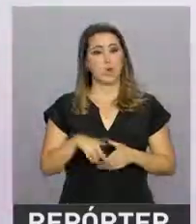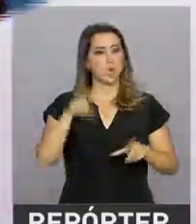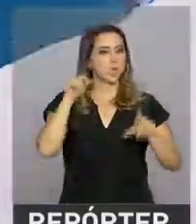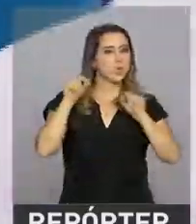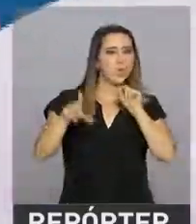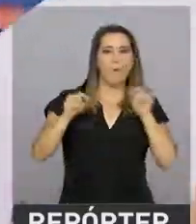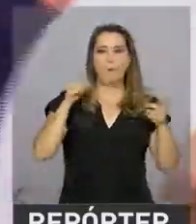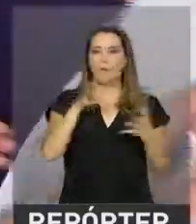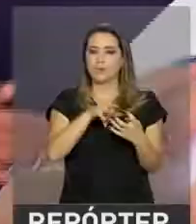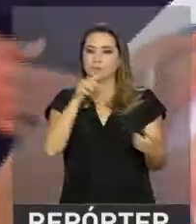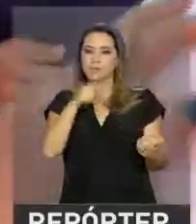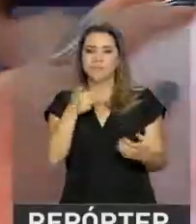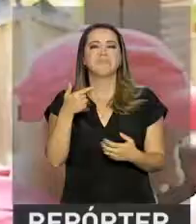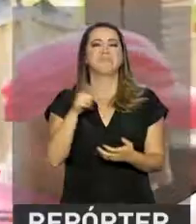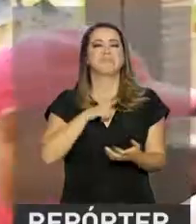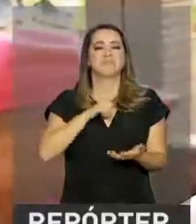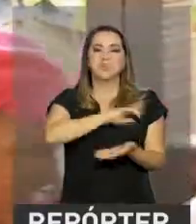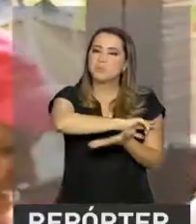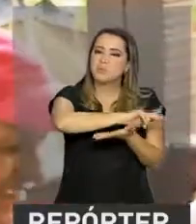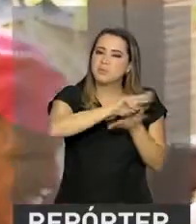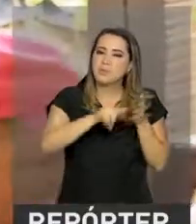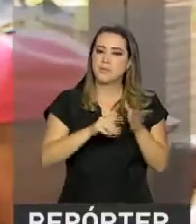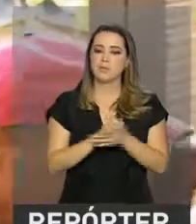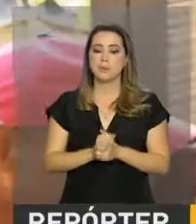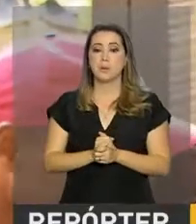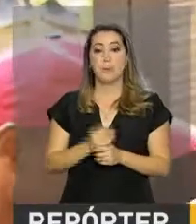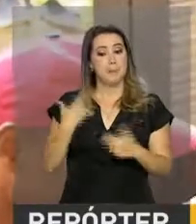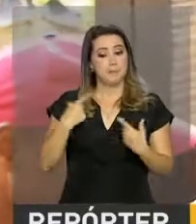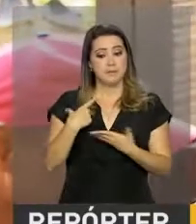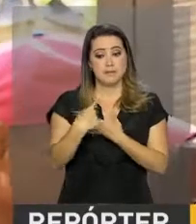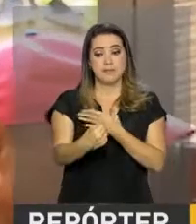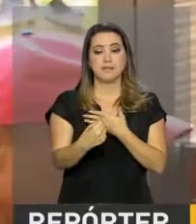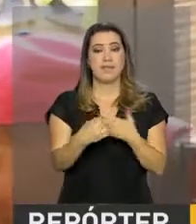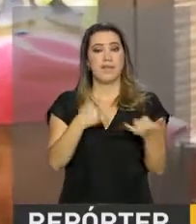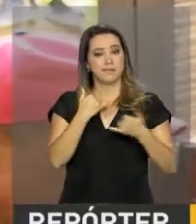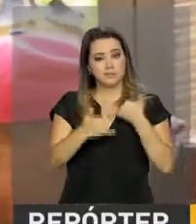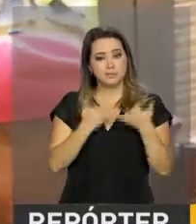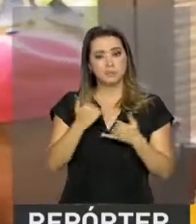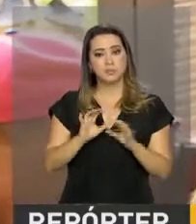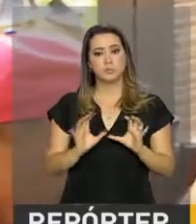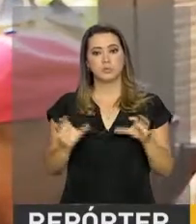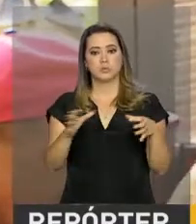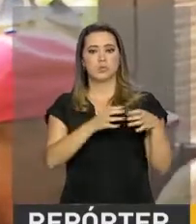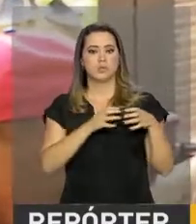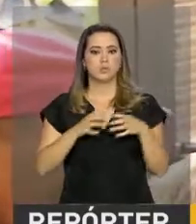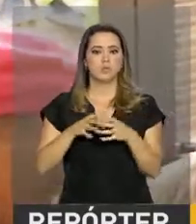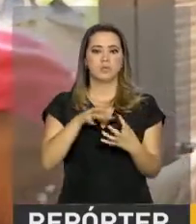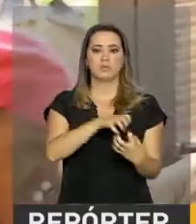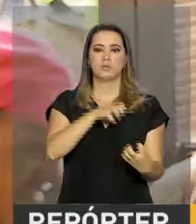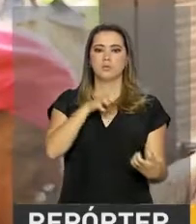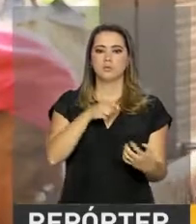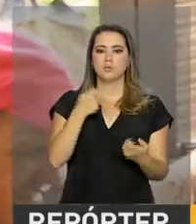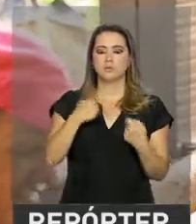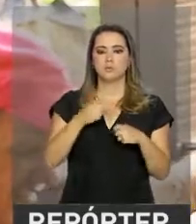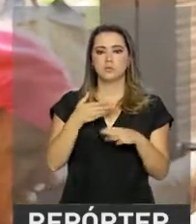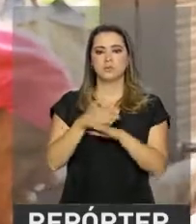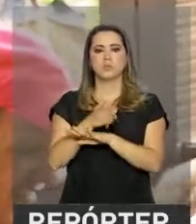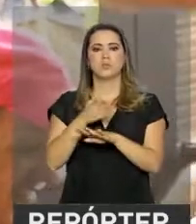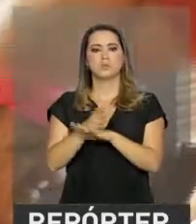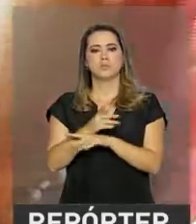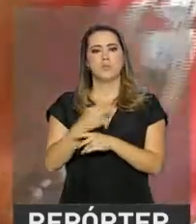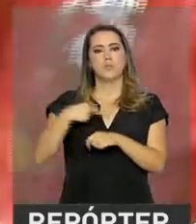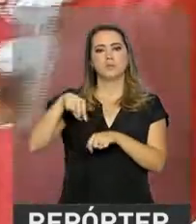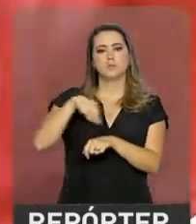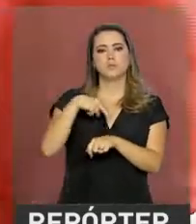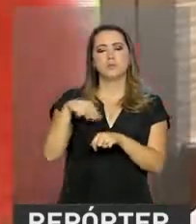para os idosos é o que não faltam. Tem que sair, se divertir. Tem muita sociedade aí dos idosos. A pessoa vai, dança